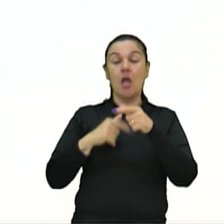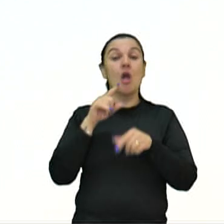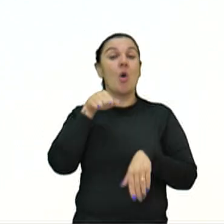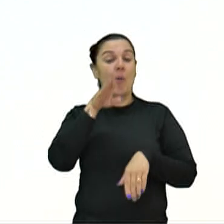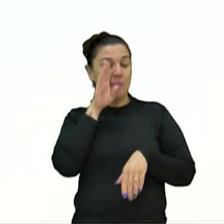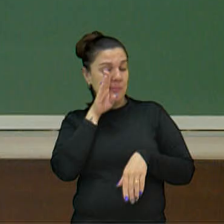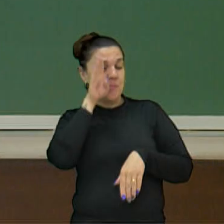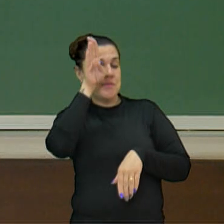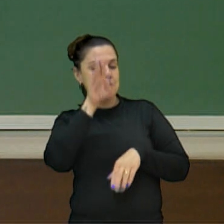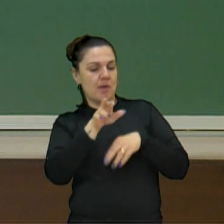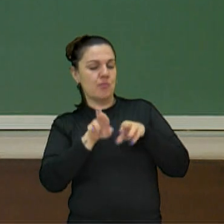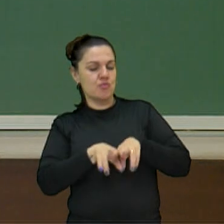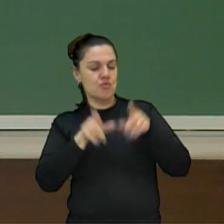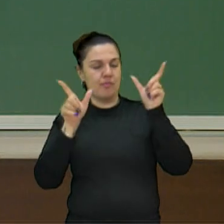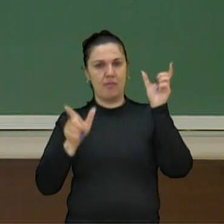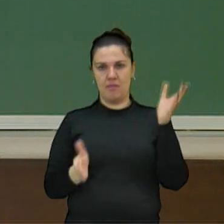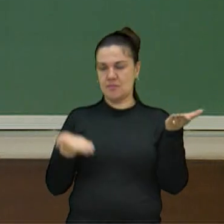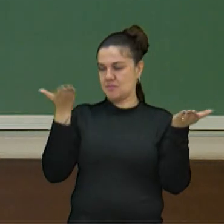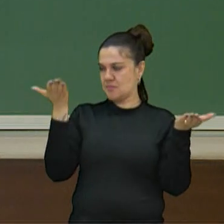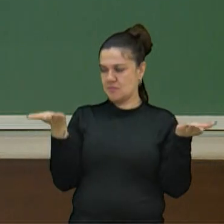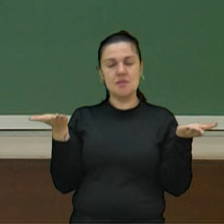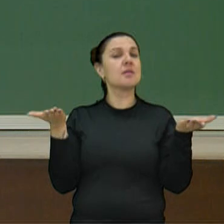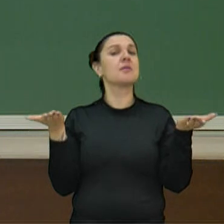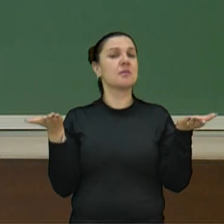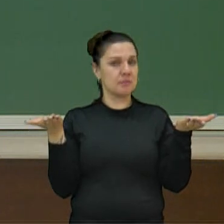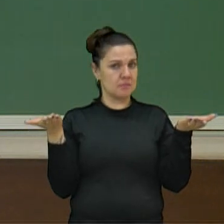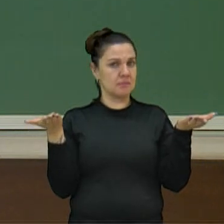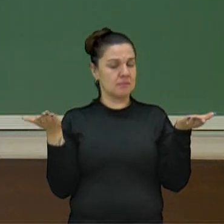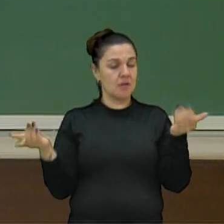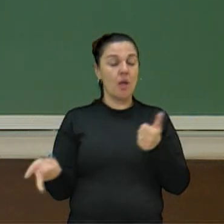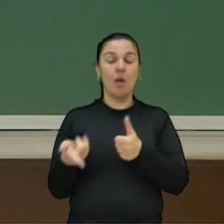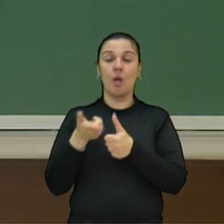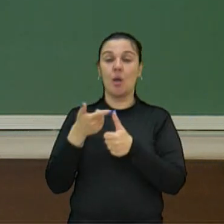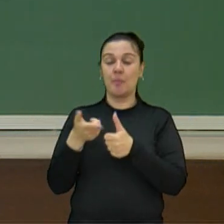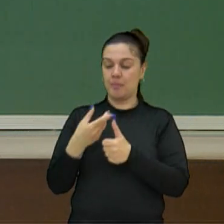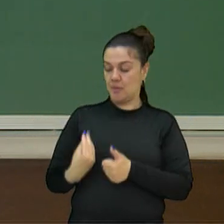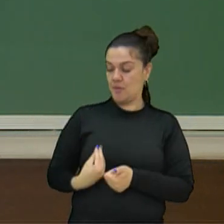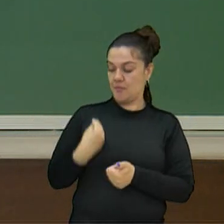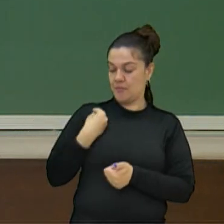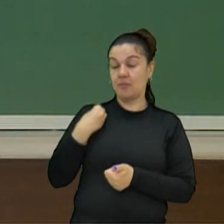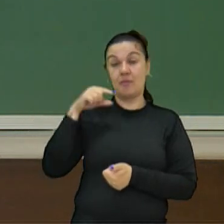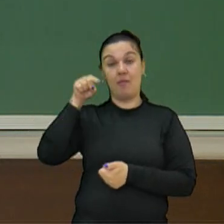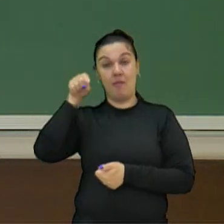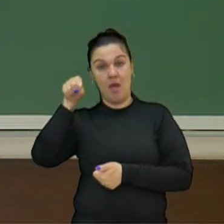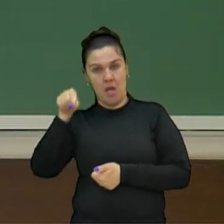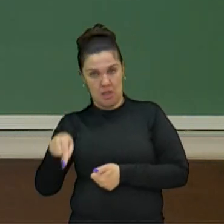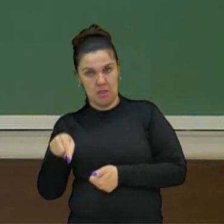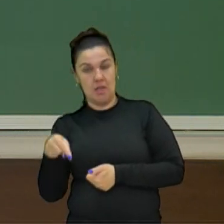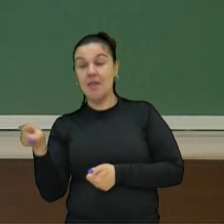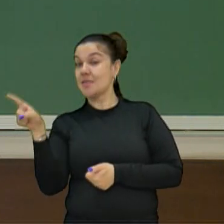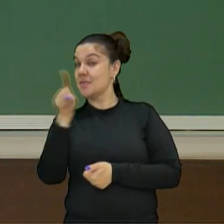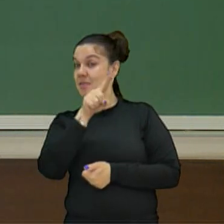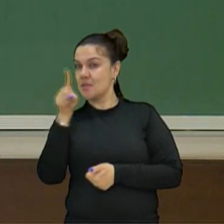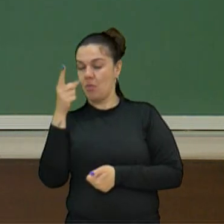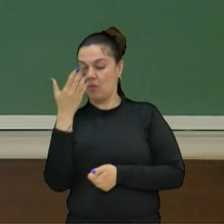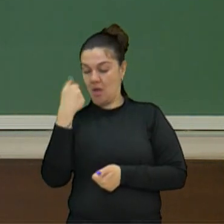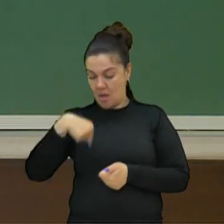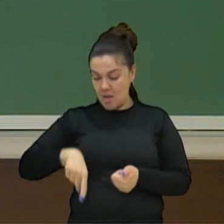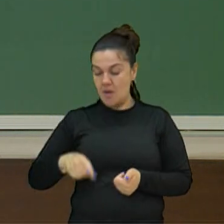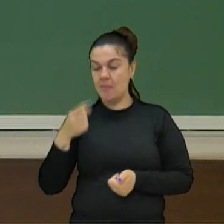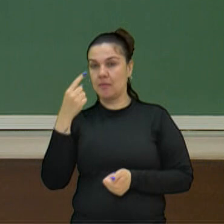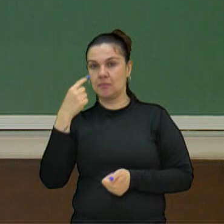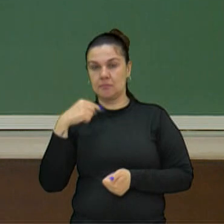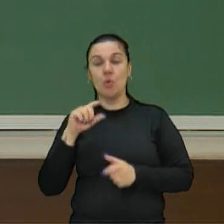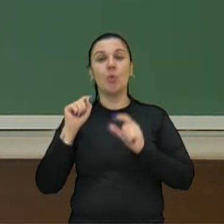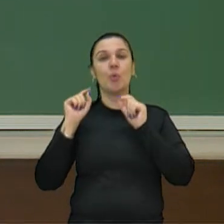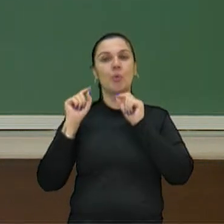diferença entre essas duas teorias, a autótrofa e a heterótrofa? O primeiro ser vivo. A heterótrofa não produzia o próprio alimento. Do que ele se